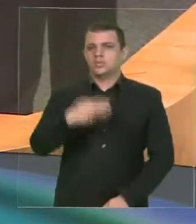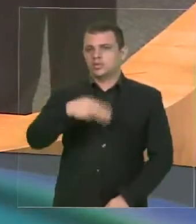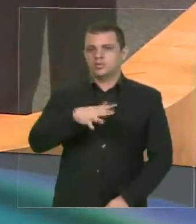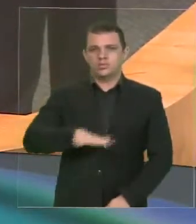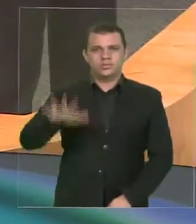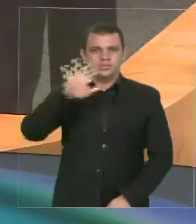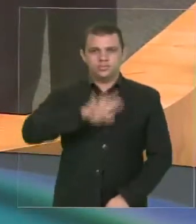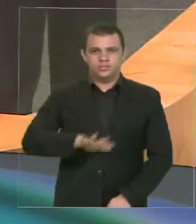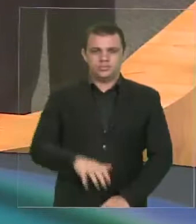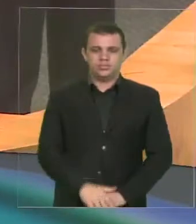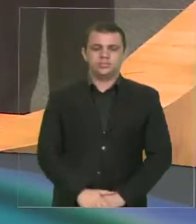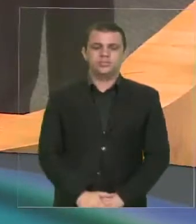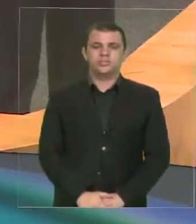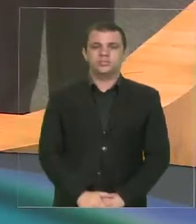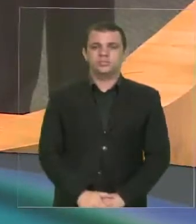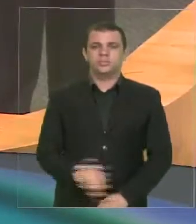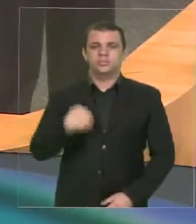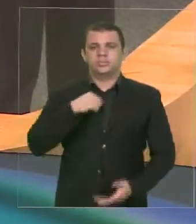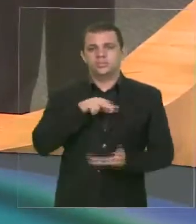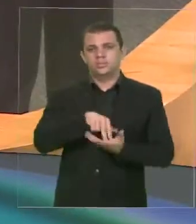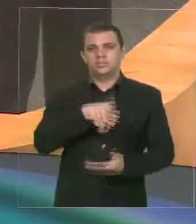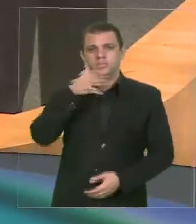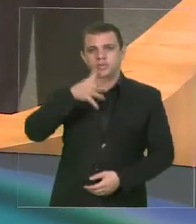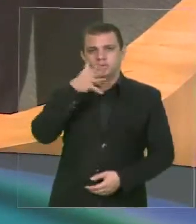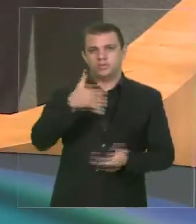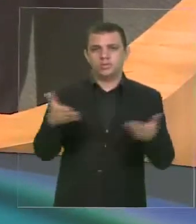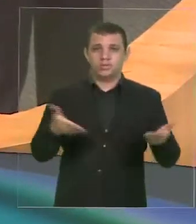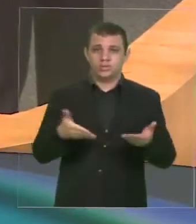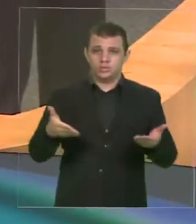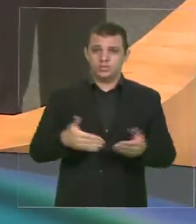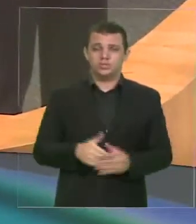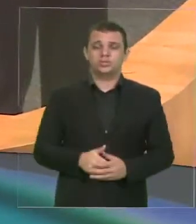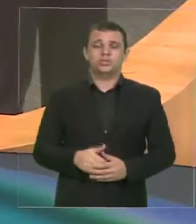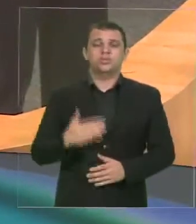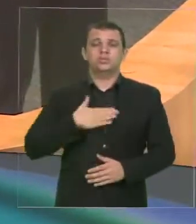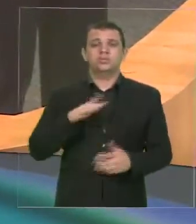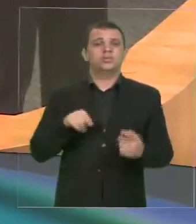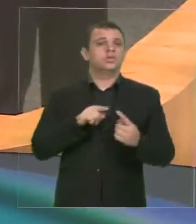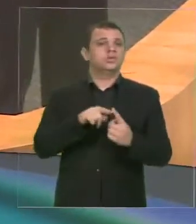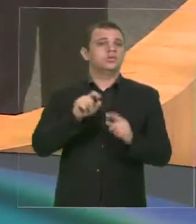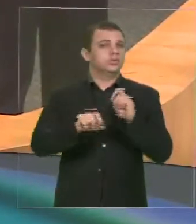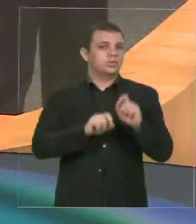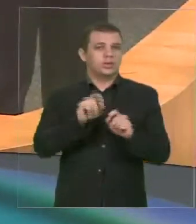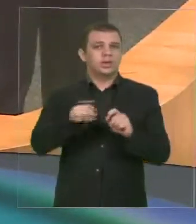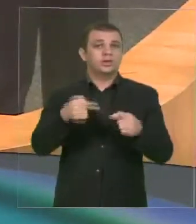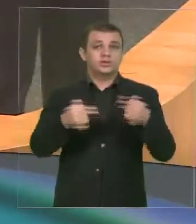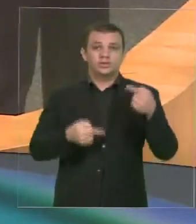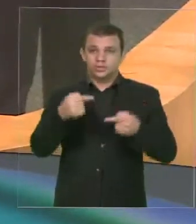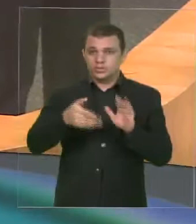maranhenses. Subo hoje a esta tribuna para discutir o requerimento número